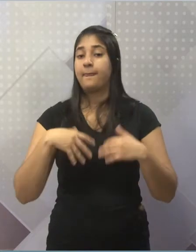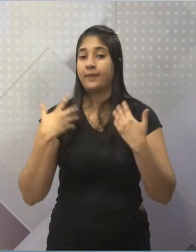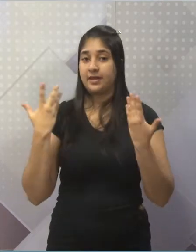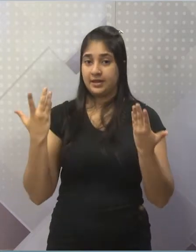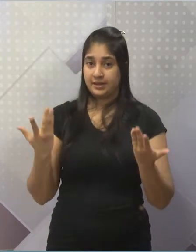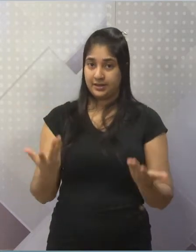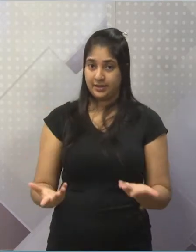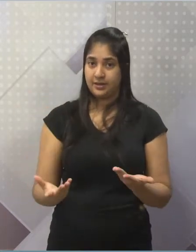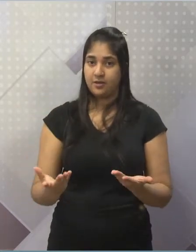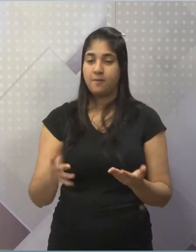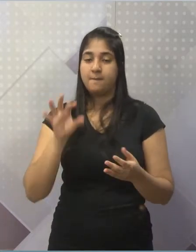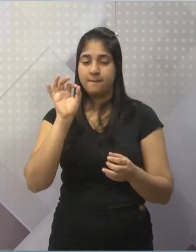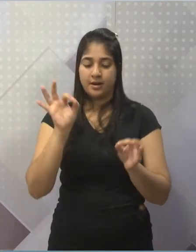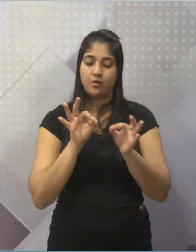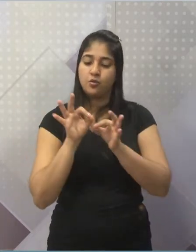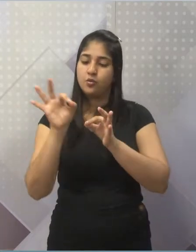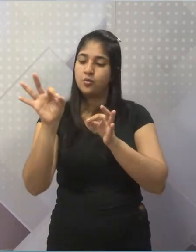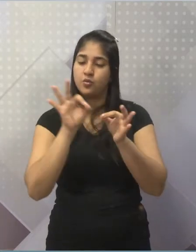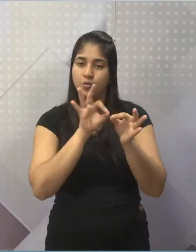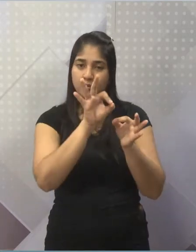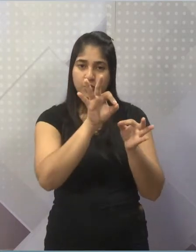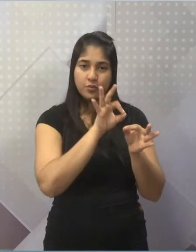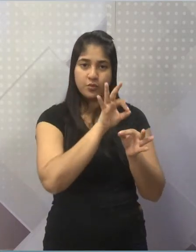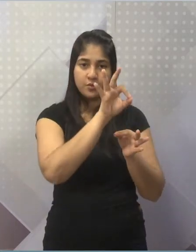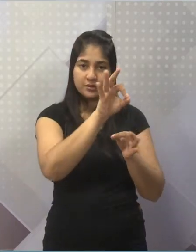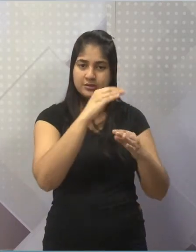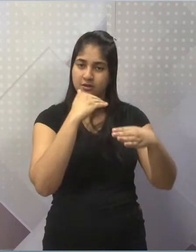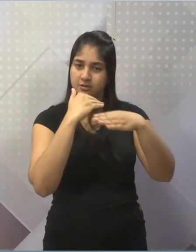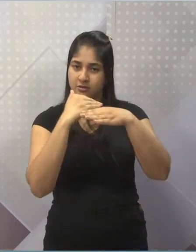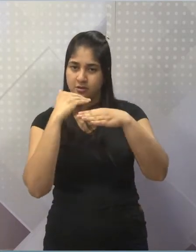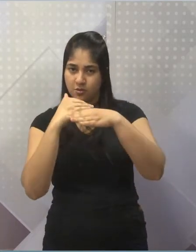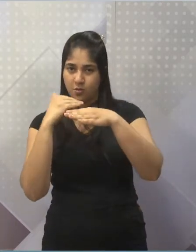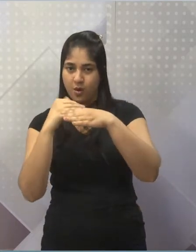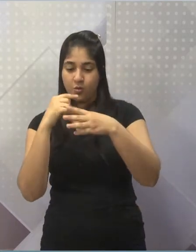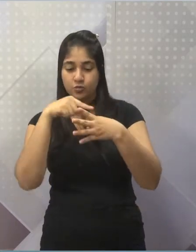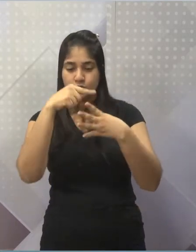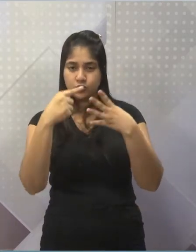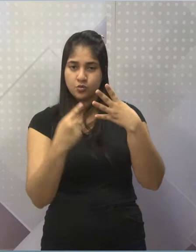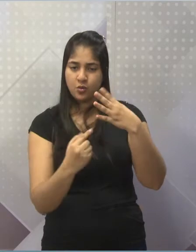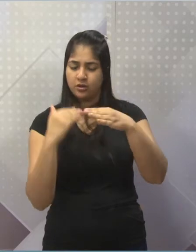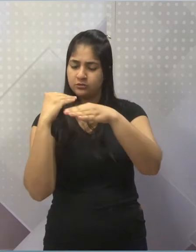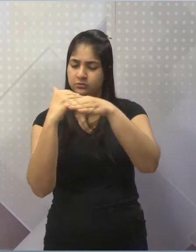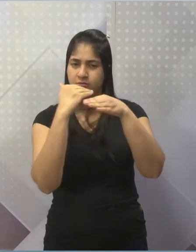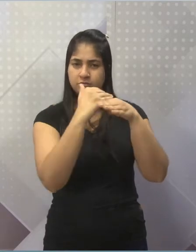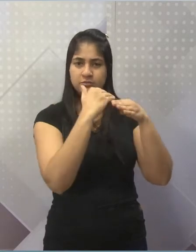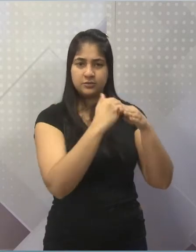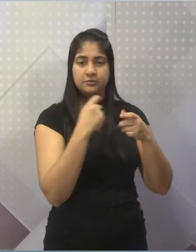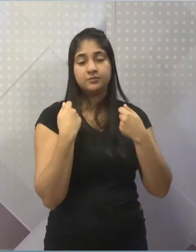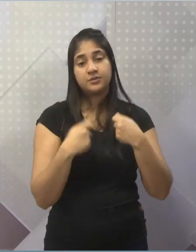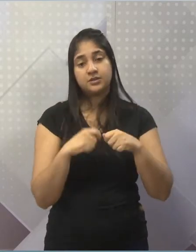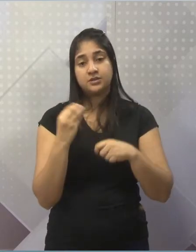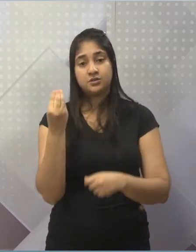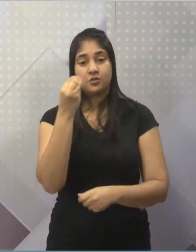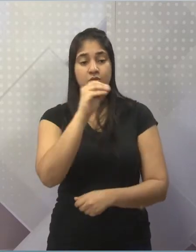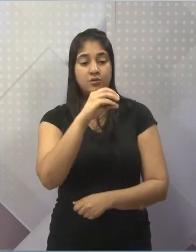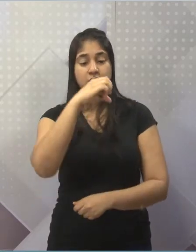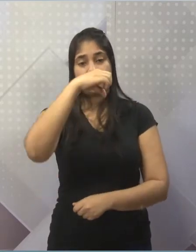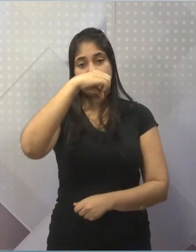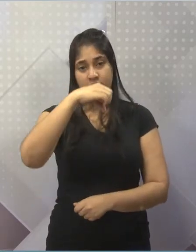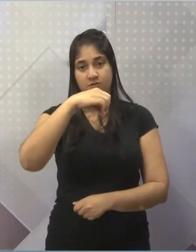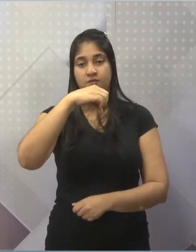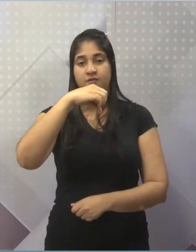que esse segmento seja proporcional, esses quatro segmentos aqui, precisa ser o número